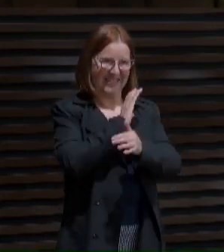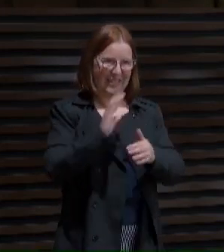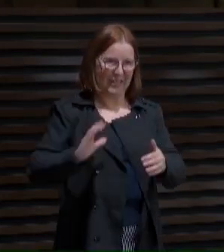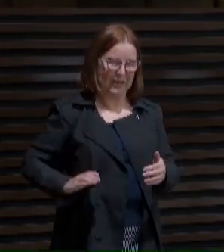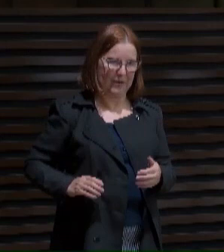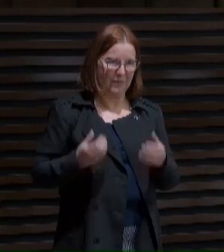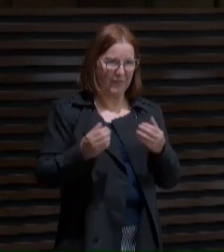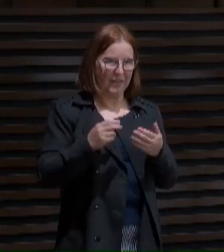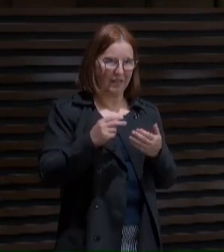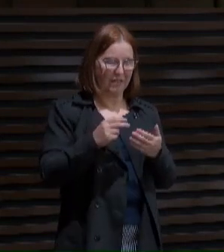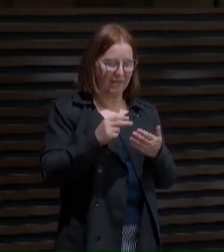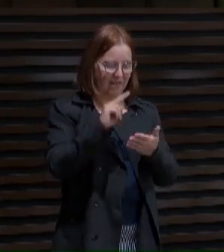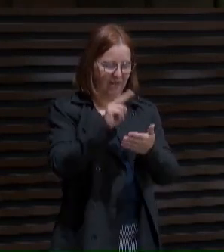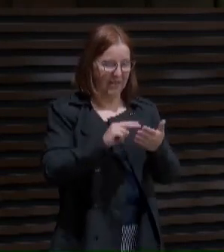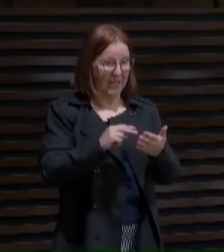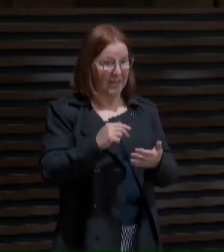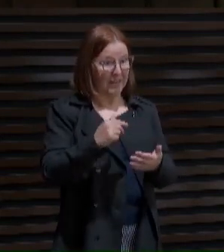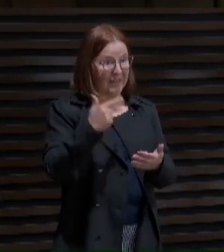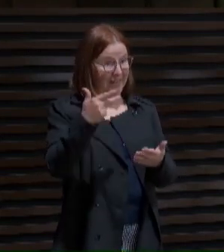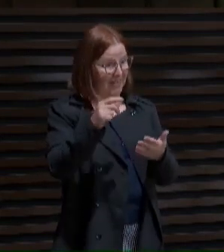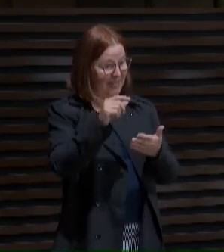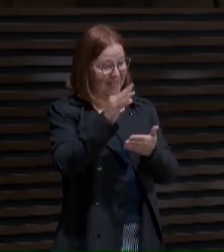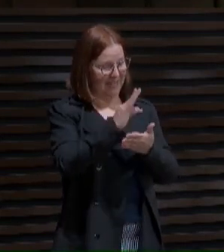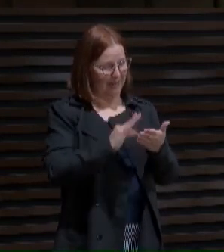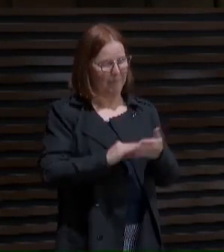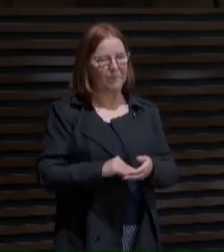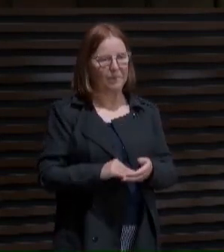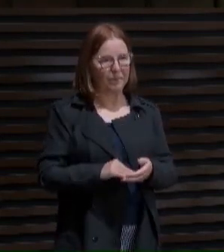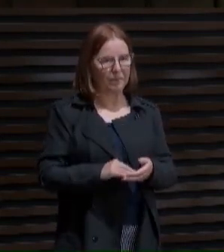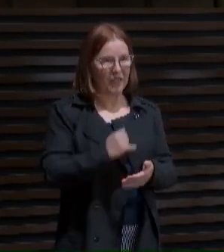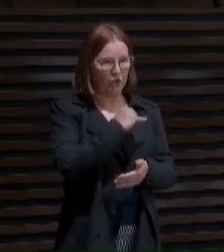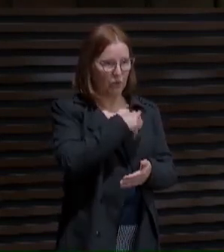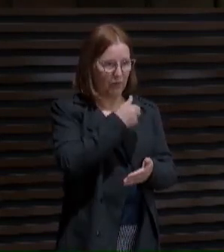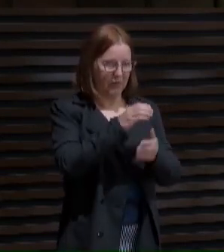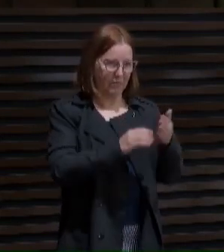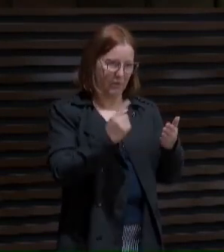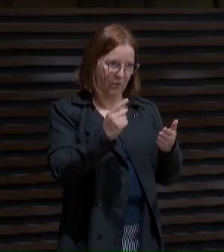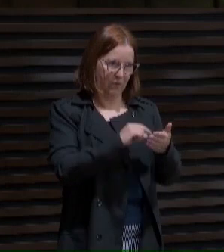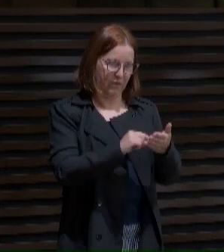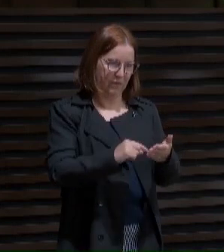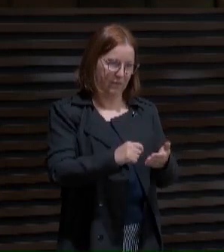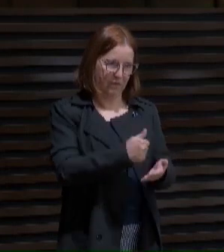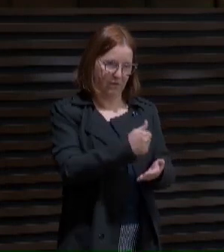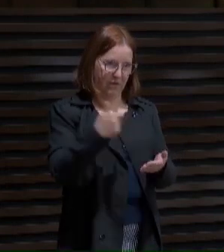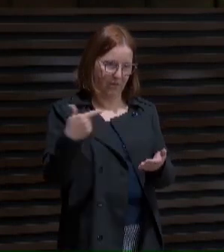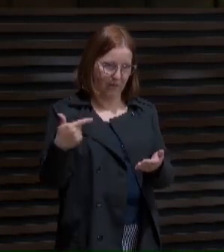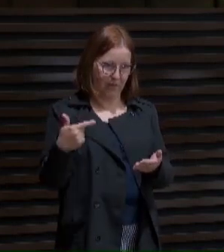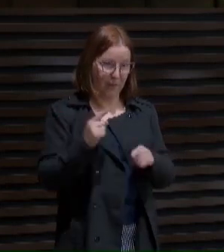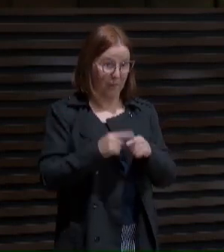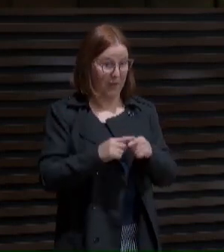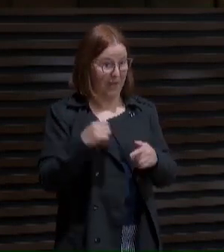nosso tempo está curto, mas vamos ver se é possível. Eu queria ler João 1,12, porque isso aqui é muito importante,